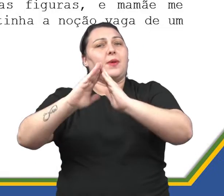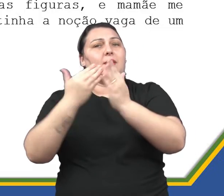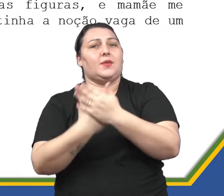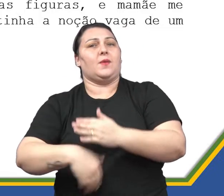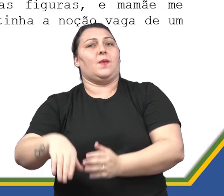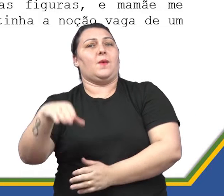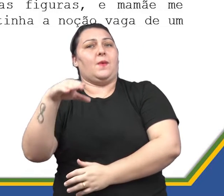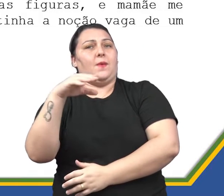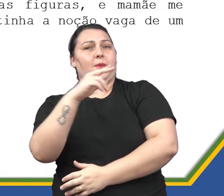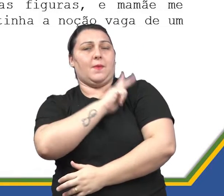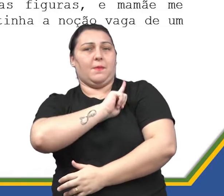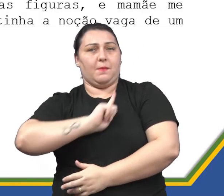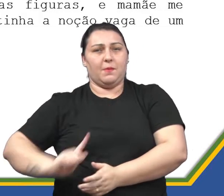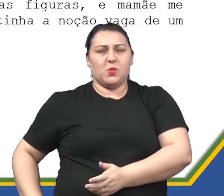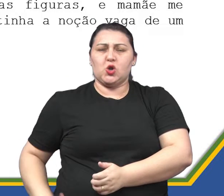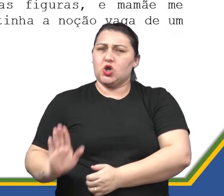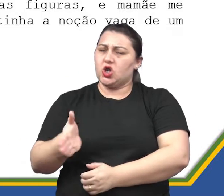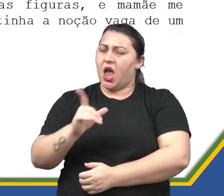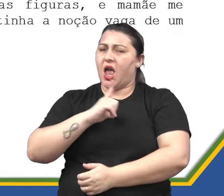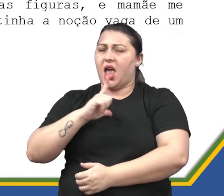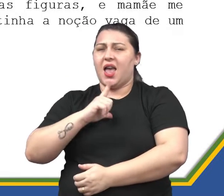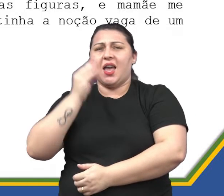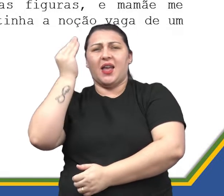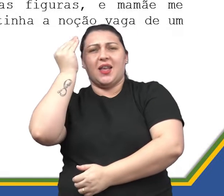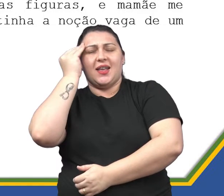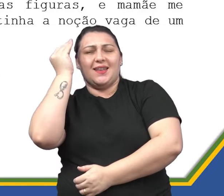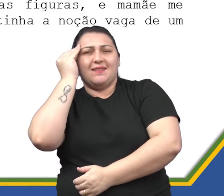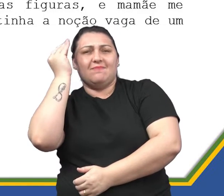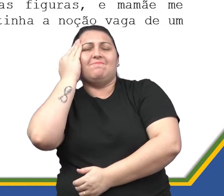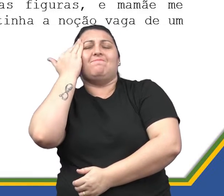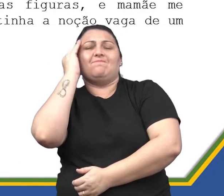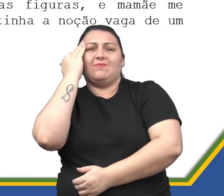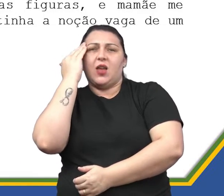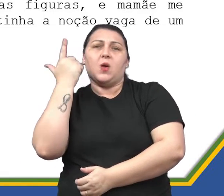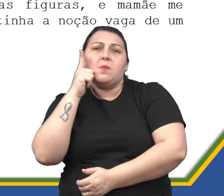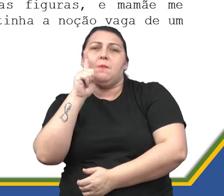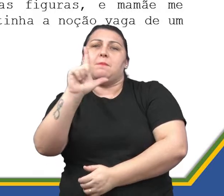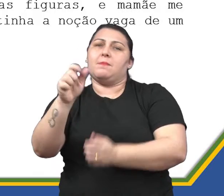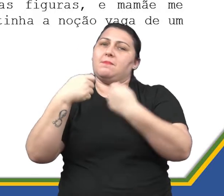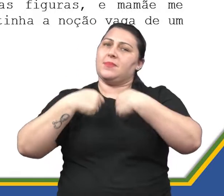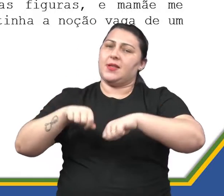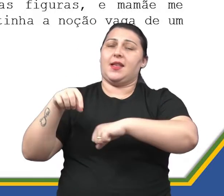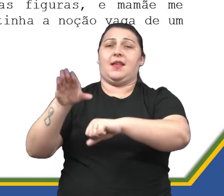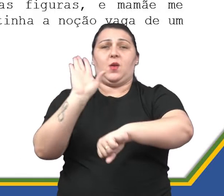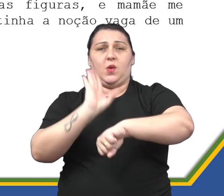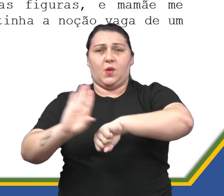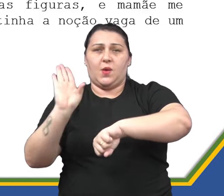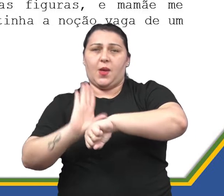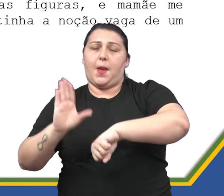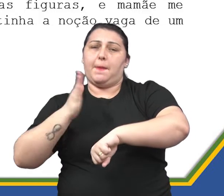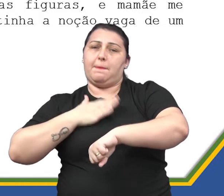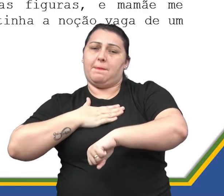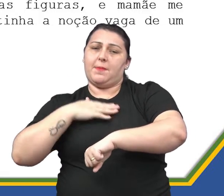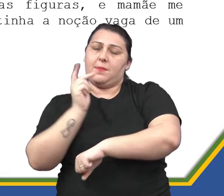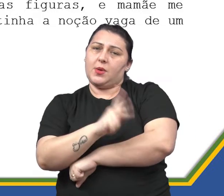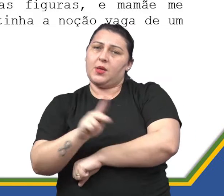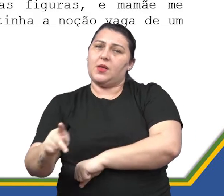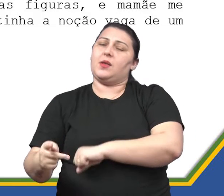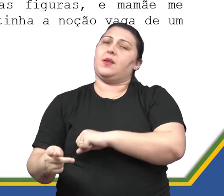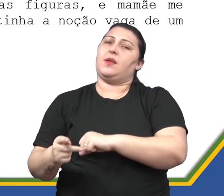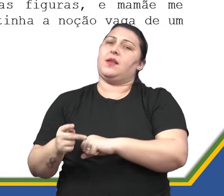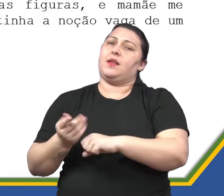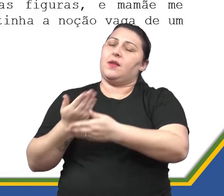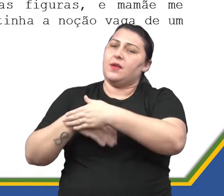já tinha a noção vaga de um universo de palavras que era preciso conquistar. Durante o curso, minhas professoras costumavam